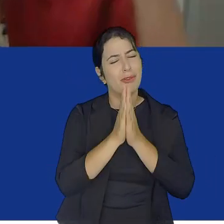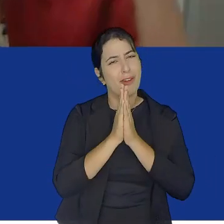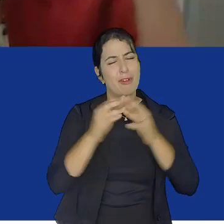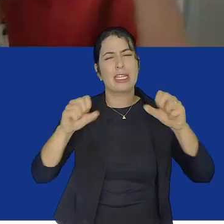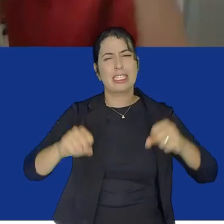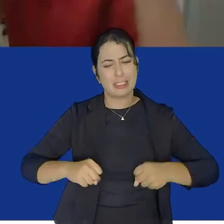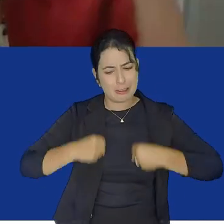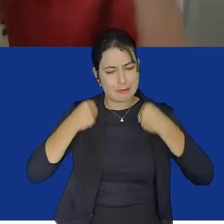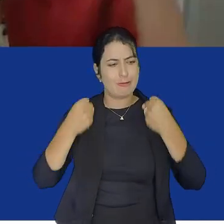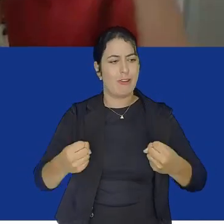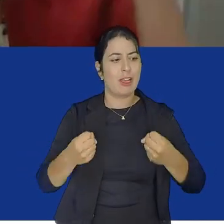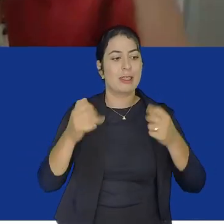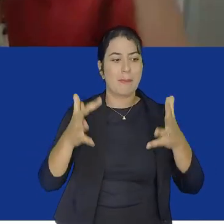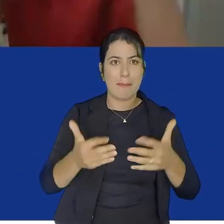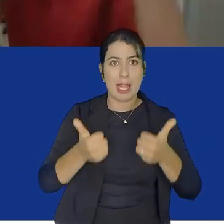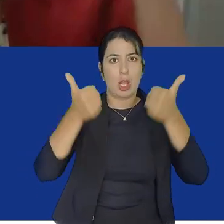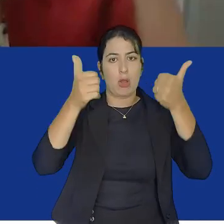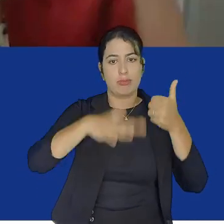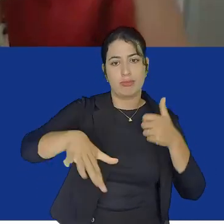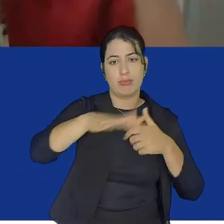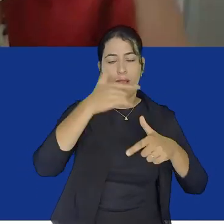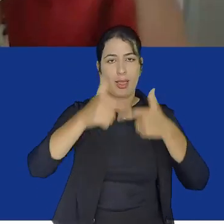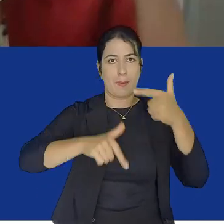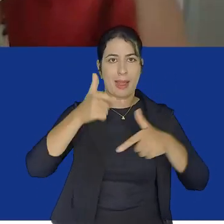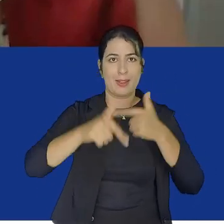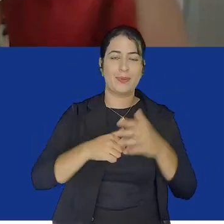melhorar essa condição de trabalho para todos nós.